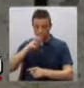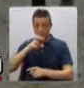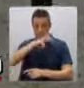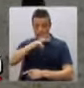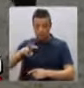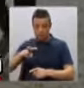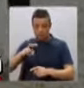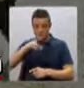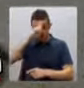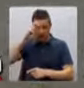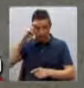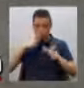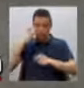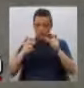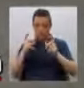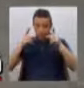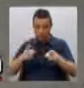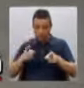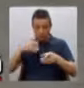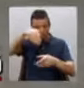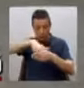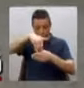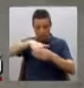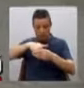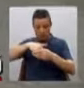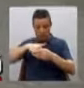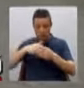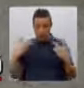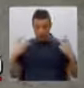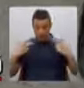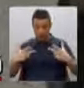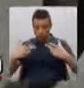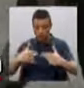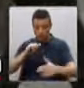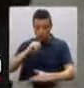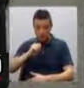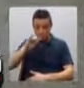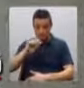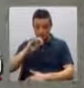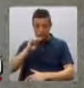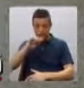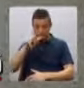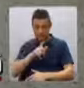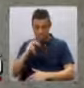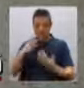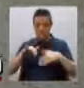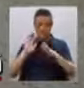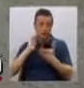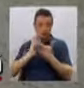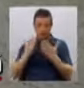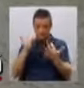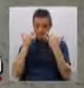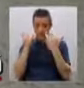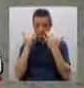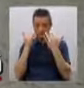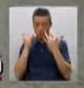eleitores gregos começaram a ir às urnas. Tudo indica que o partido anti-austeridade do Syriza vence este ato eleitoral. Nas últimas sondagens, o partido da esquerda